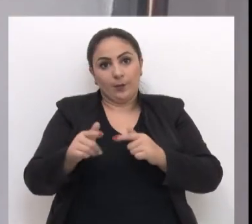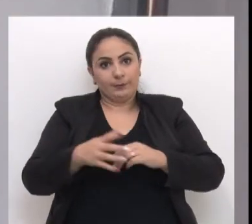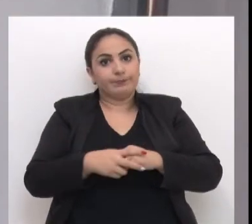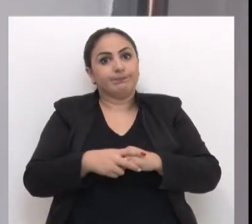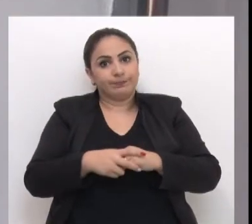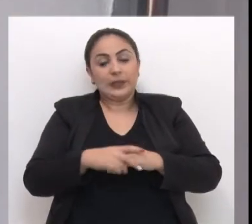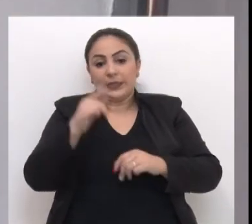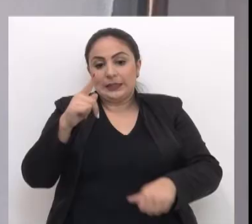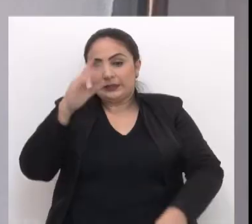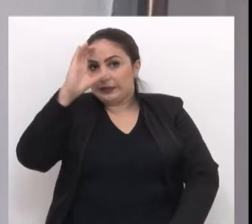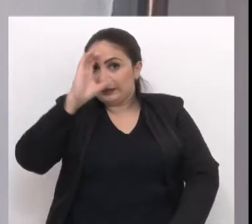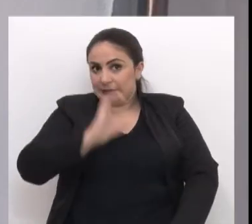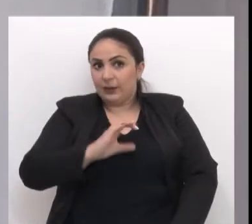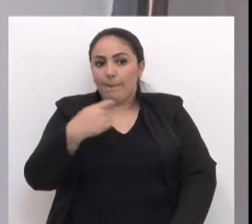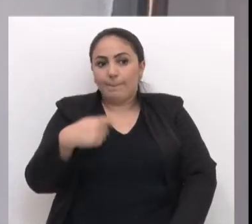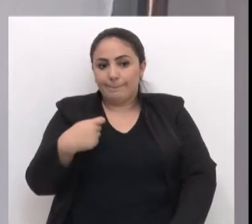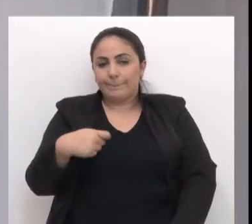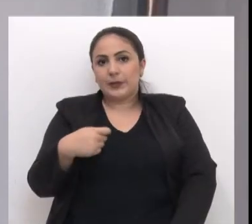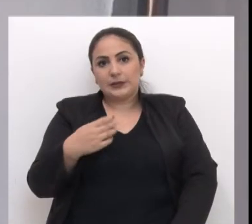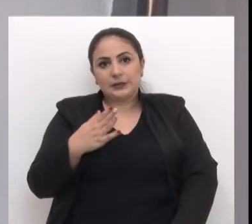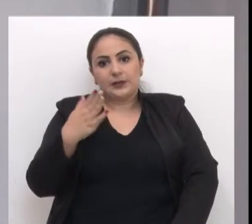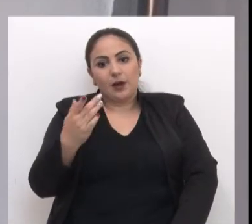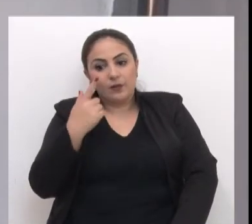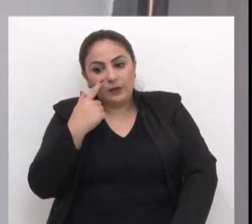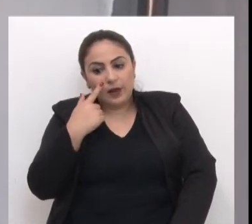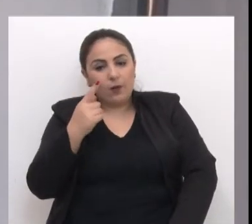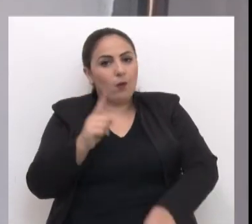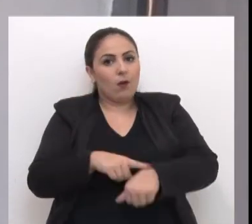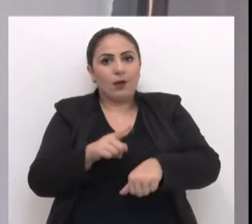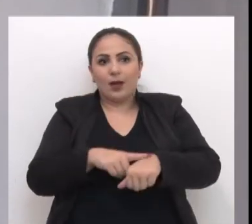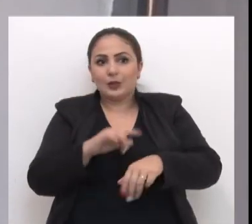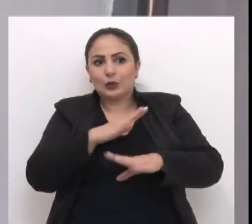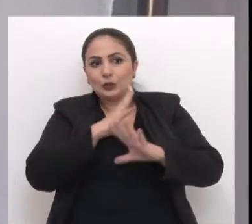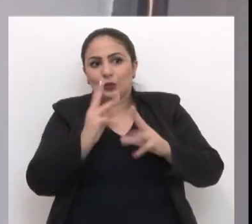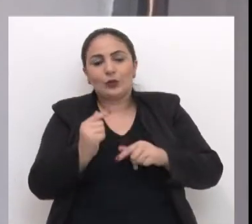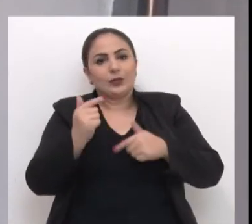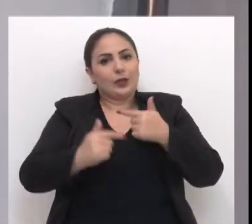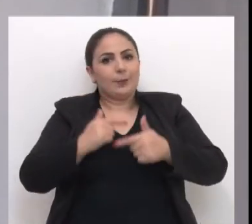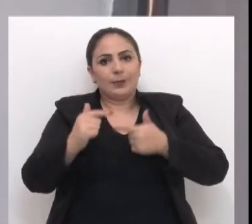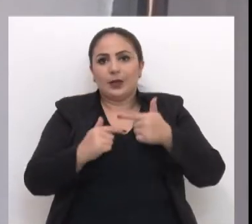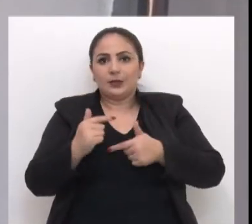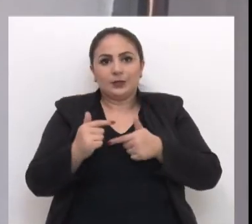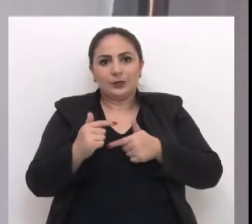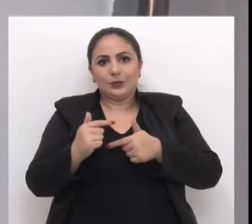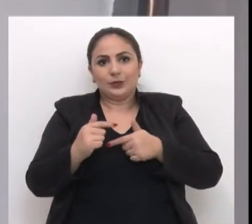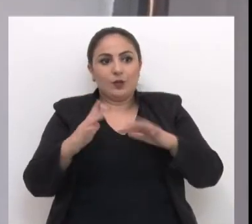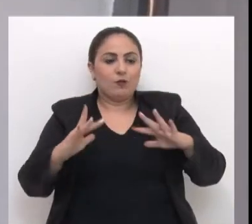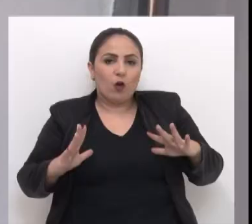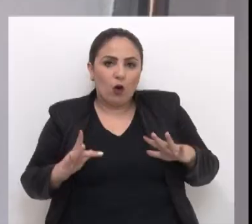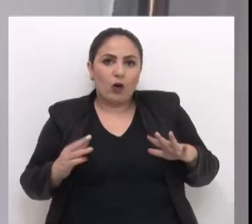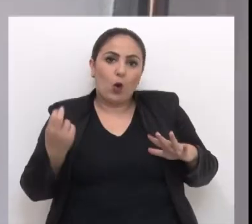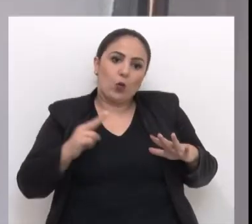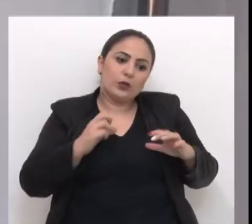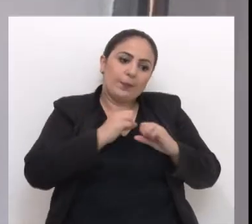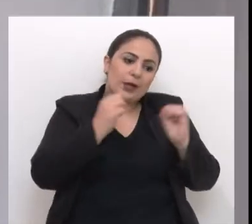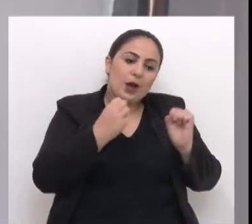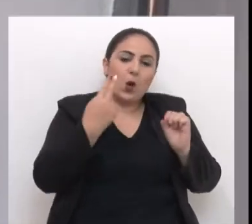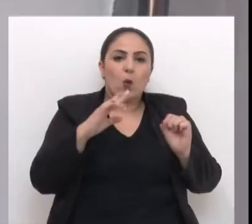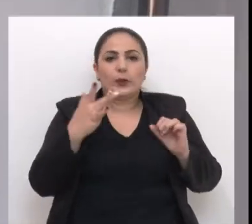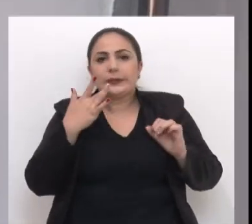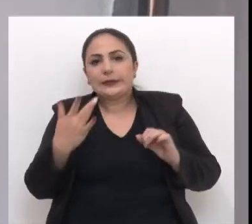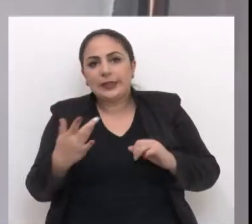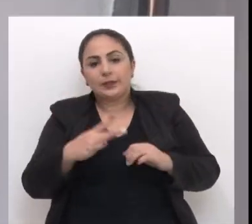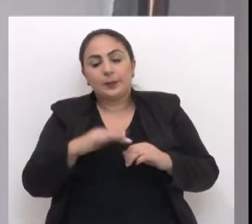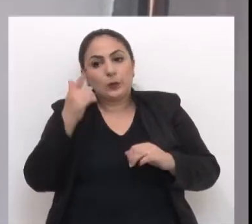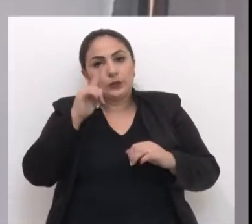problema. Então, esse cidadão ele praticamente vai ter que tirar um turno inteiro, se ele trabalha, ele vai ter que tirar um turno inteiro de folga, ou de manhã ou de tarde,